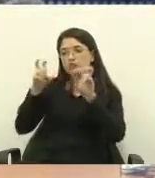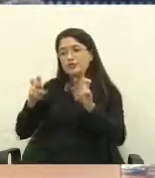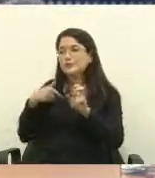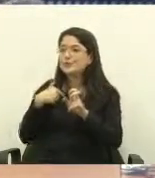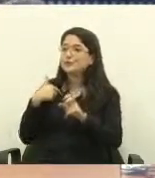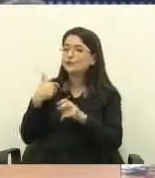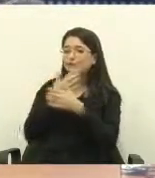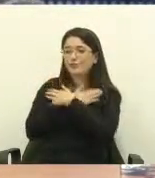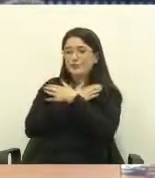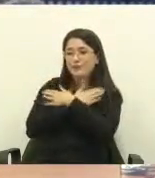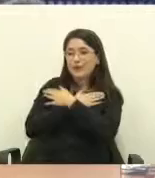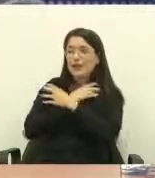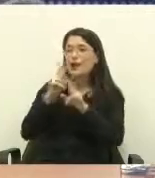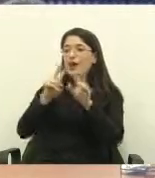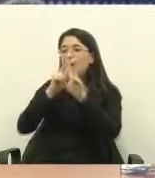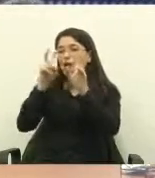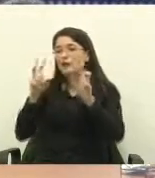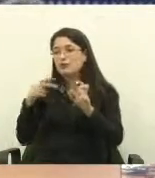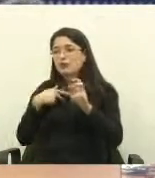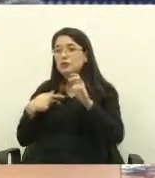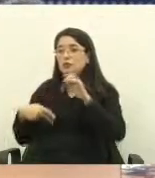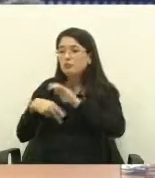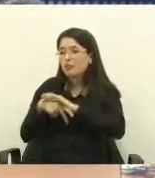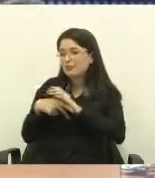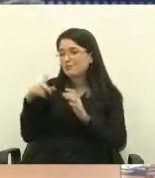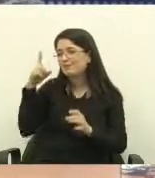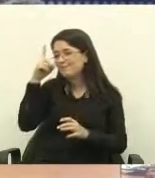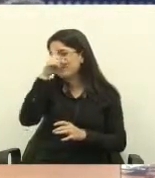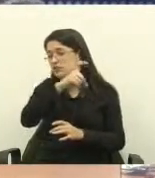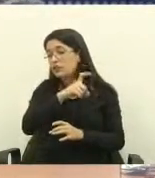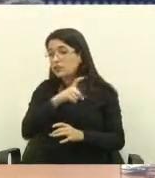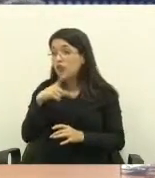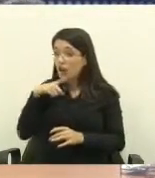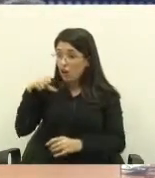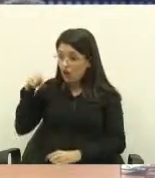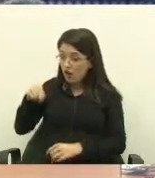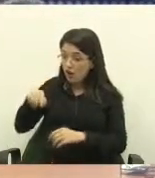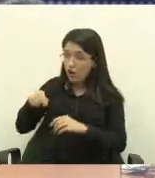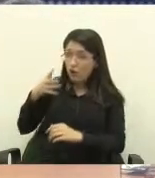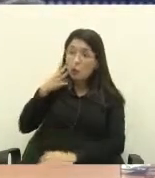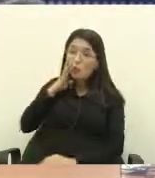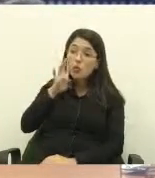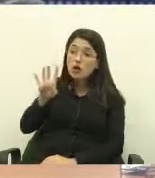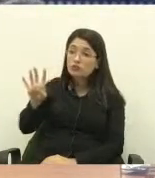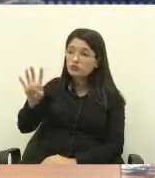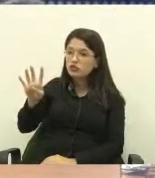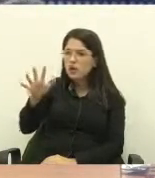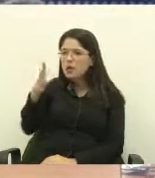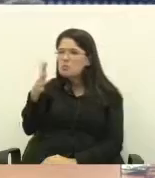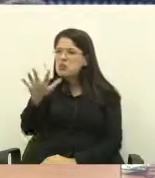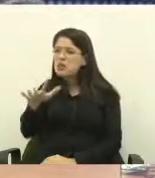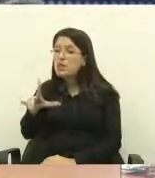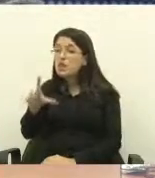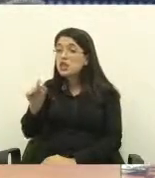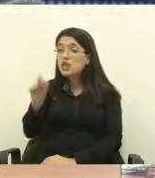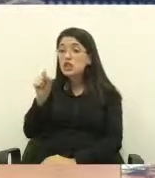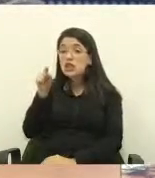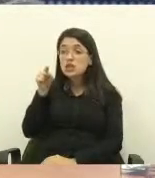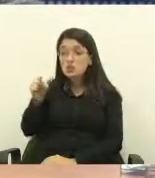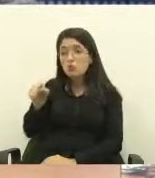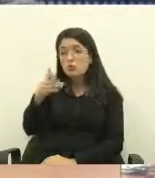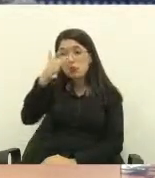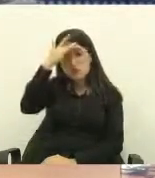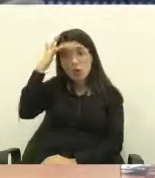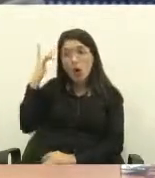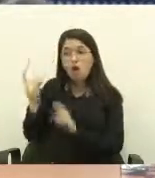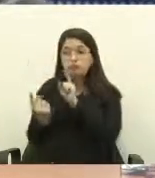Nós tivemos 10 mil pessoas aproximadas atendidas nesses 4 dias de atividades. Eu posso te